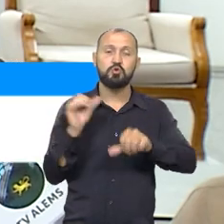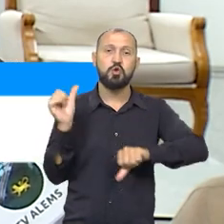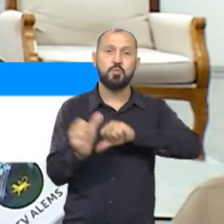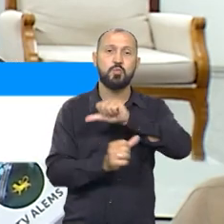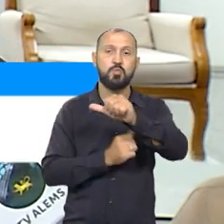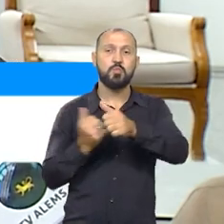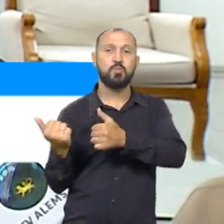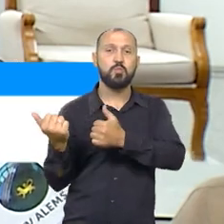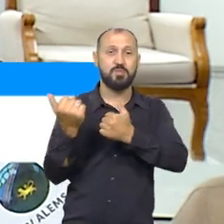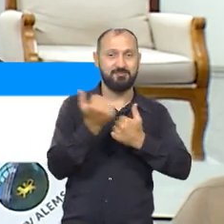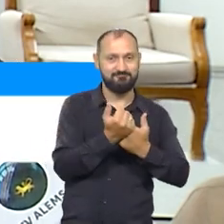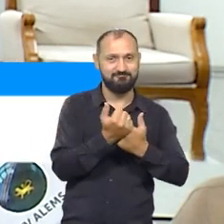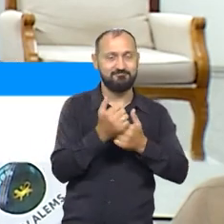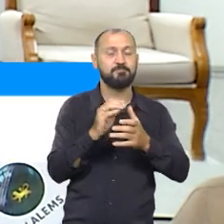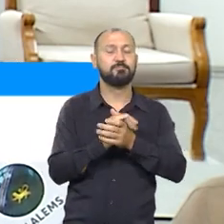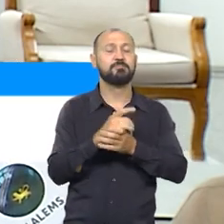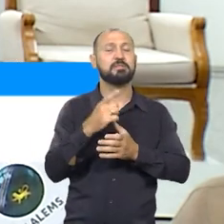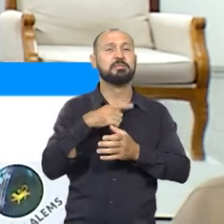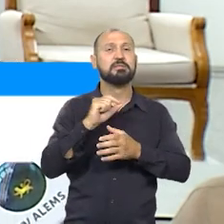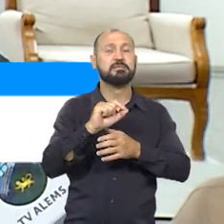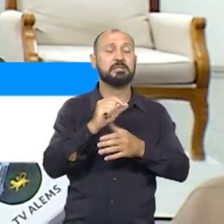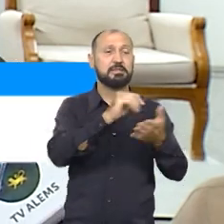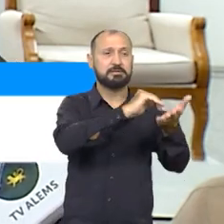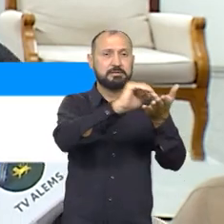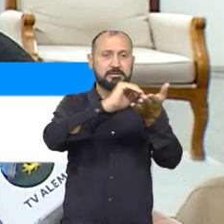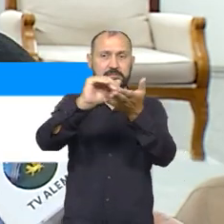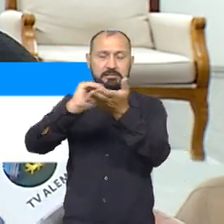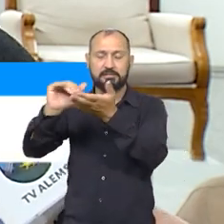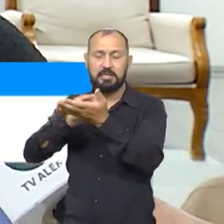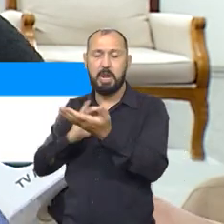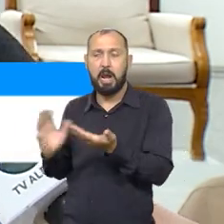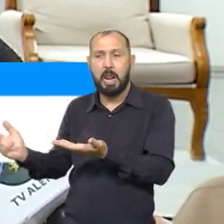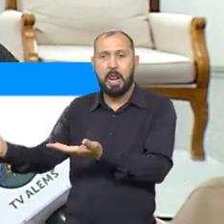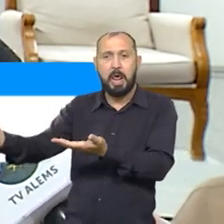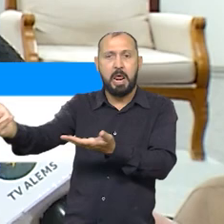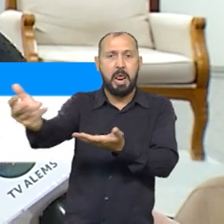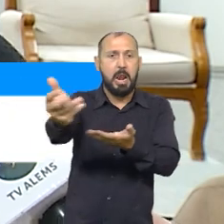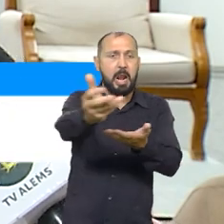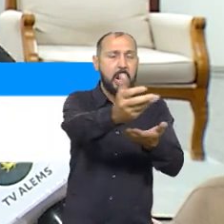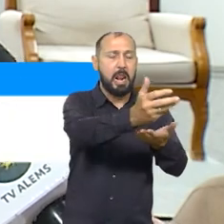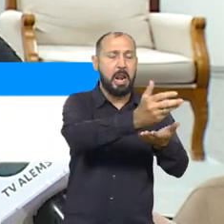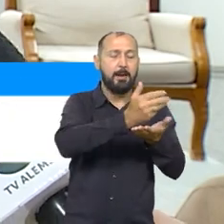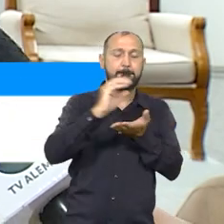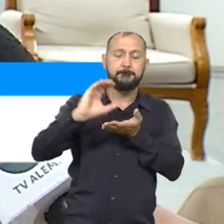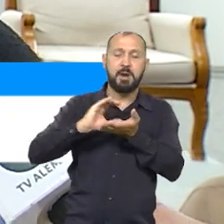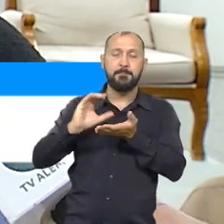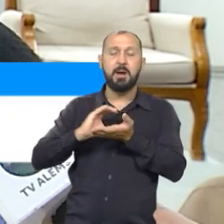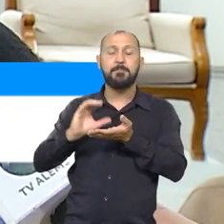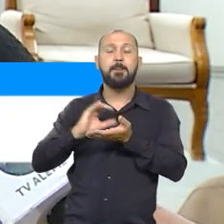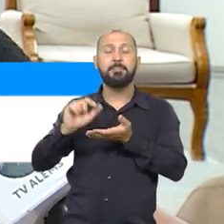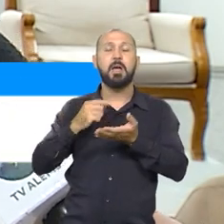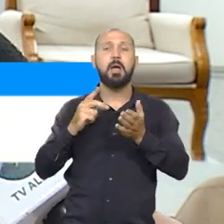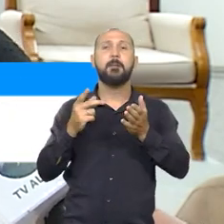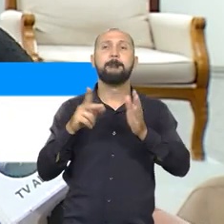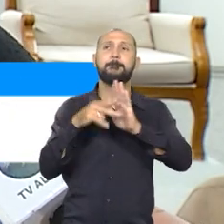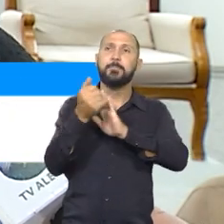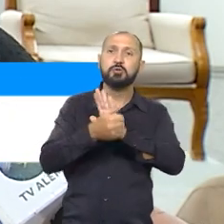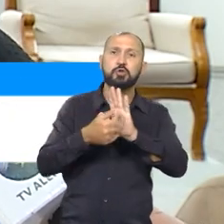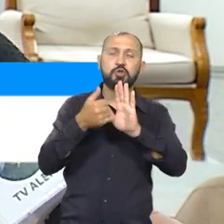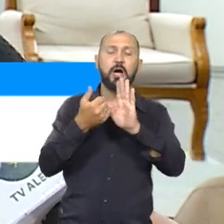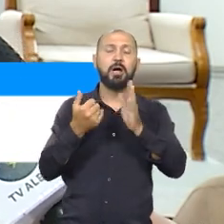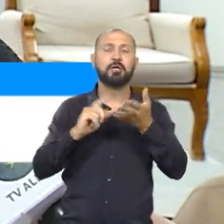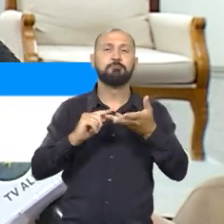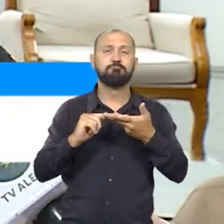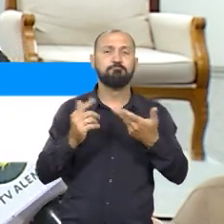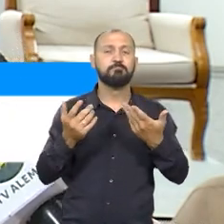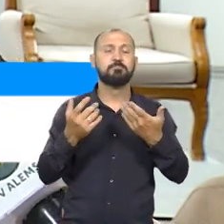comissão de transição né então é receber de todas as secretarias eh os programas os projetos